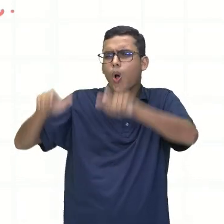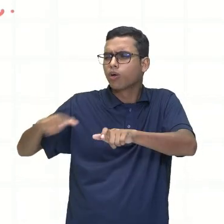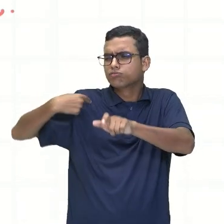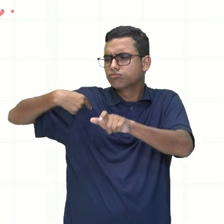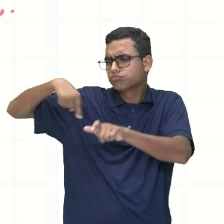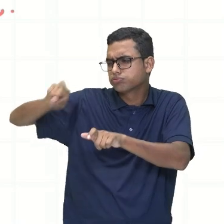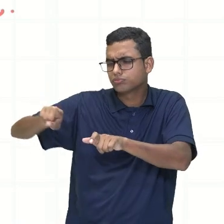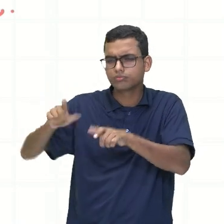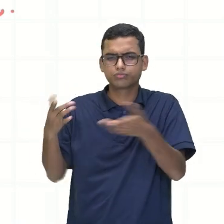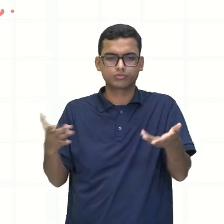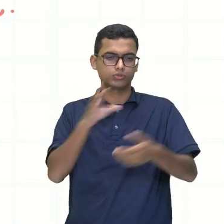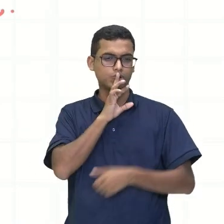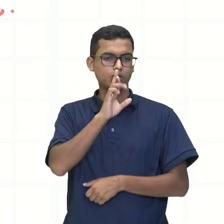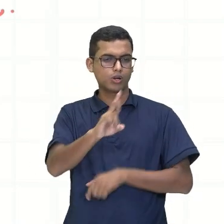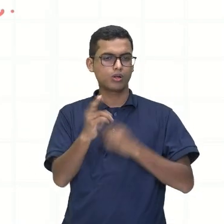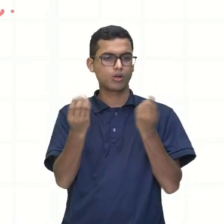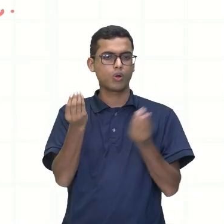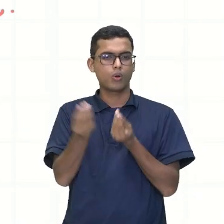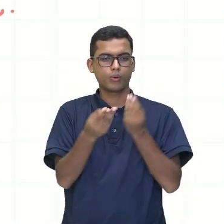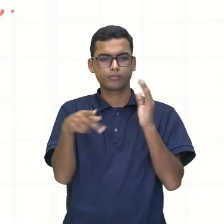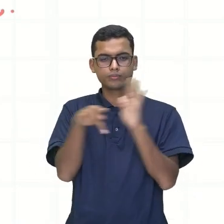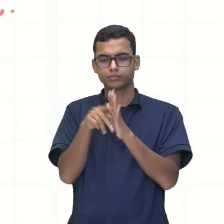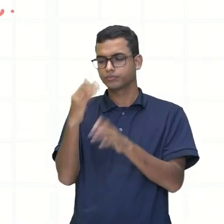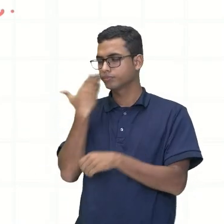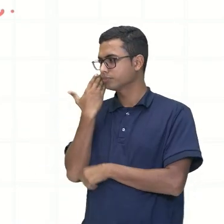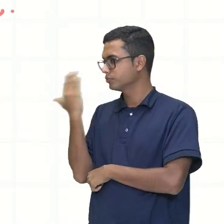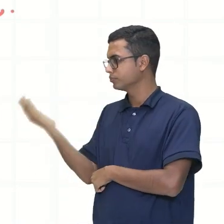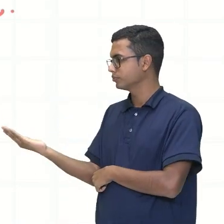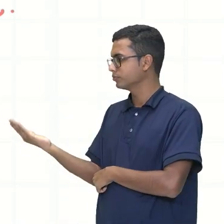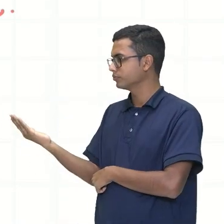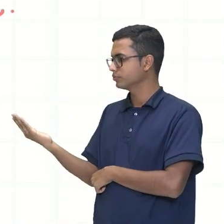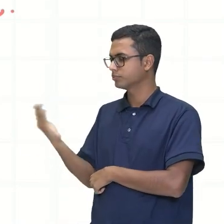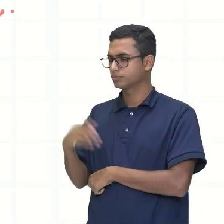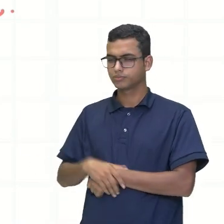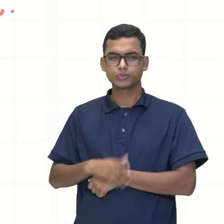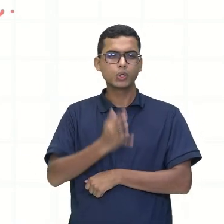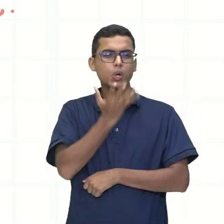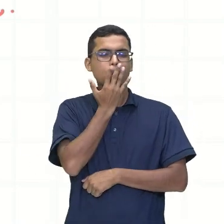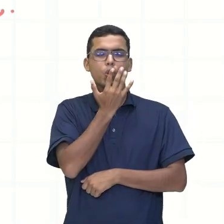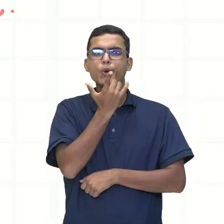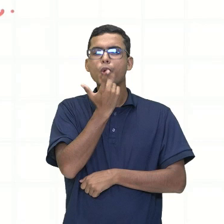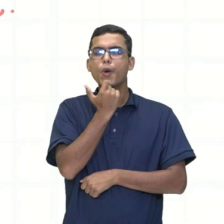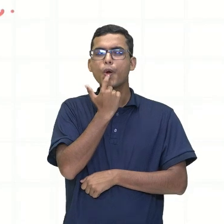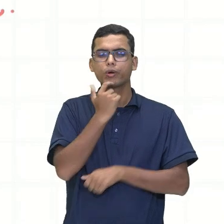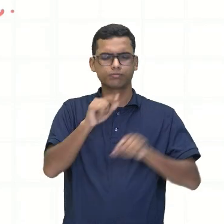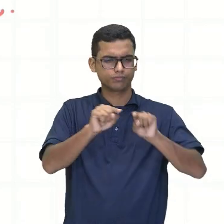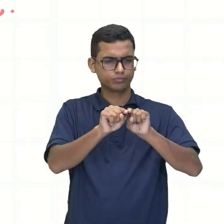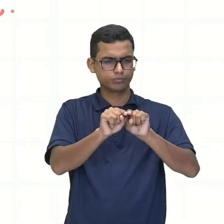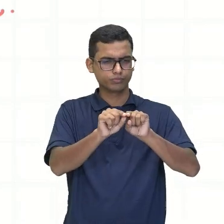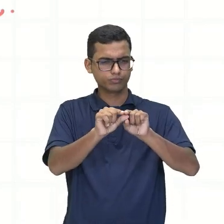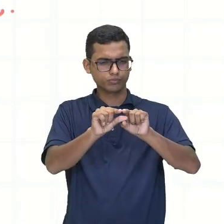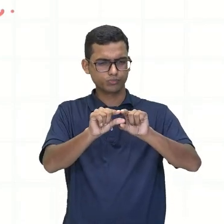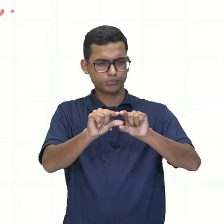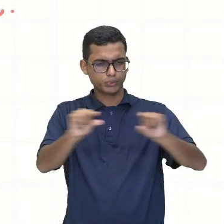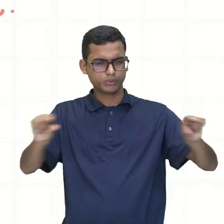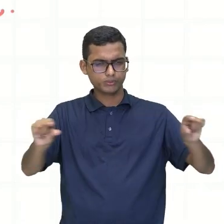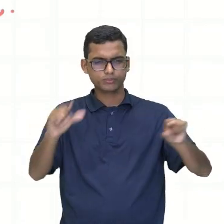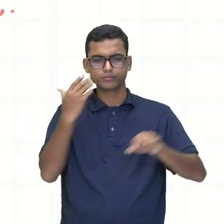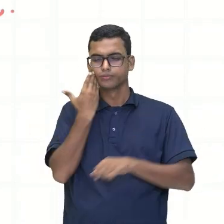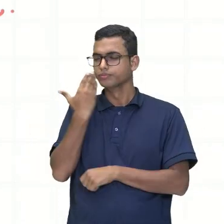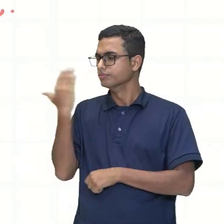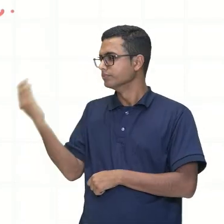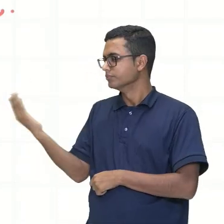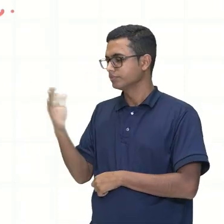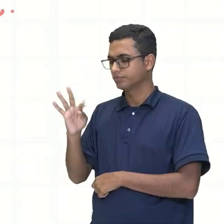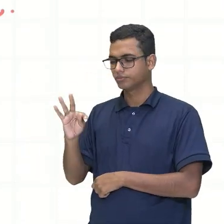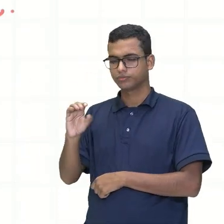clube. To a club. Observem como eu posso responder. No geral, na fala, no dia a